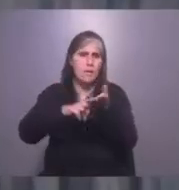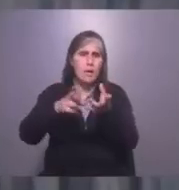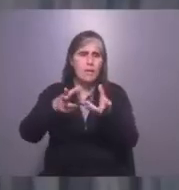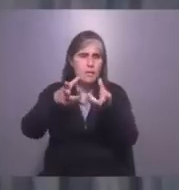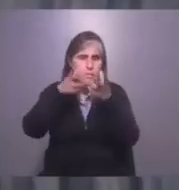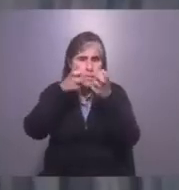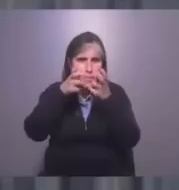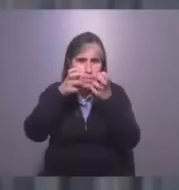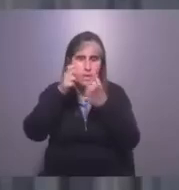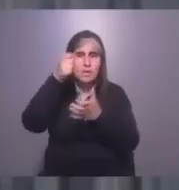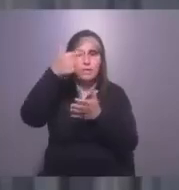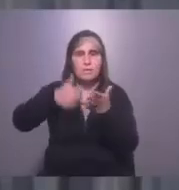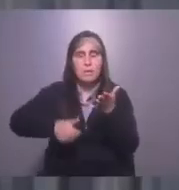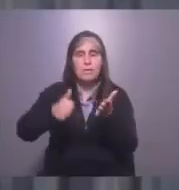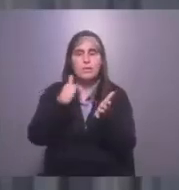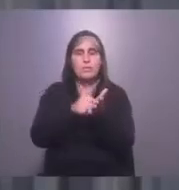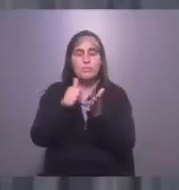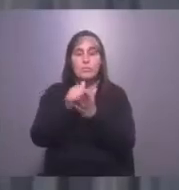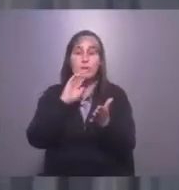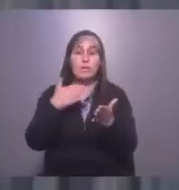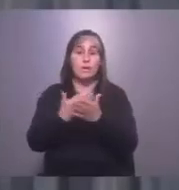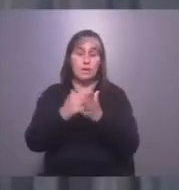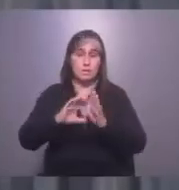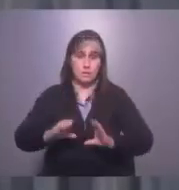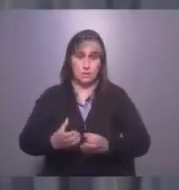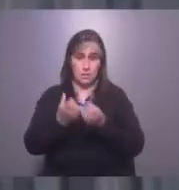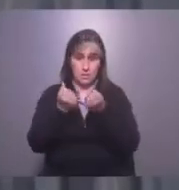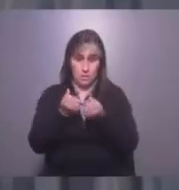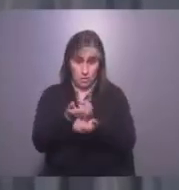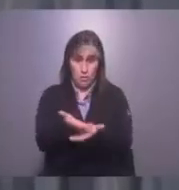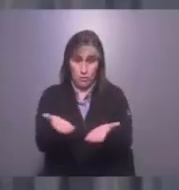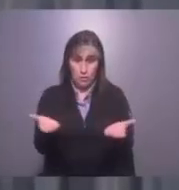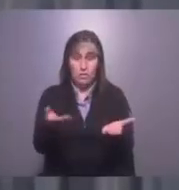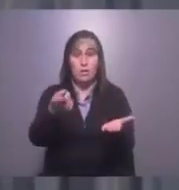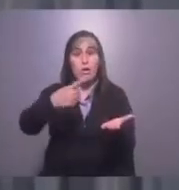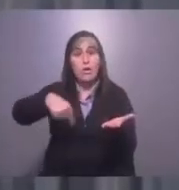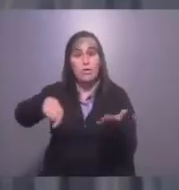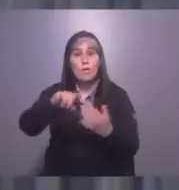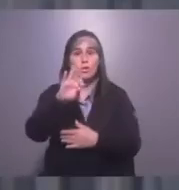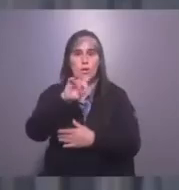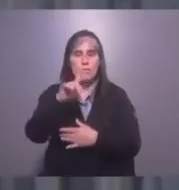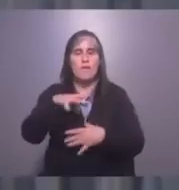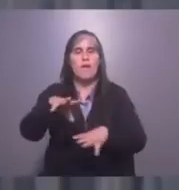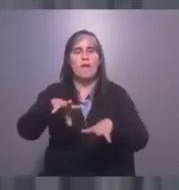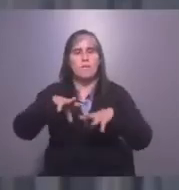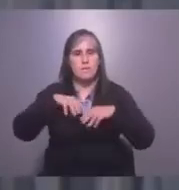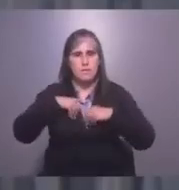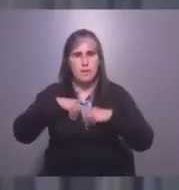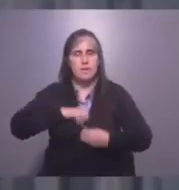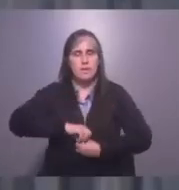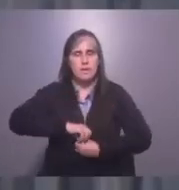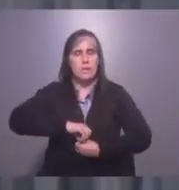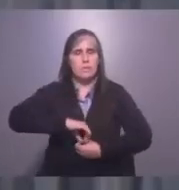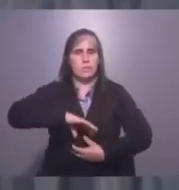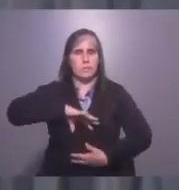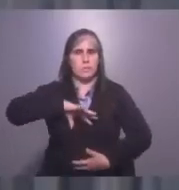o evangelho da vossa salvação, abraçastes a fé e fostes